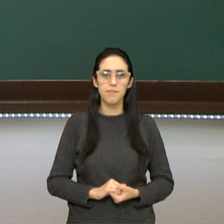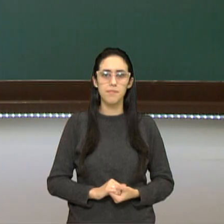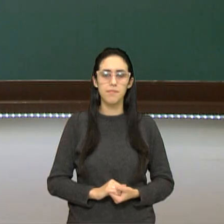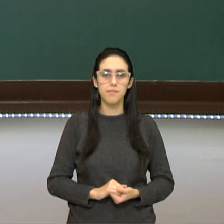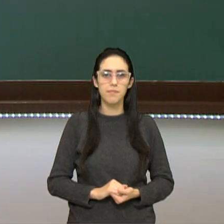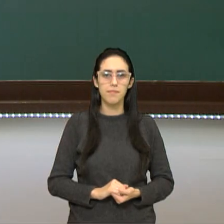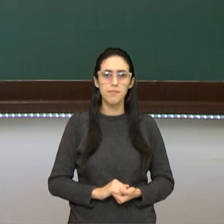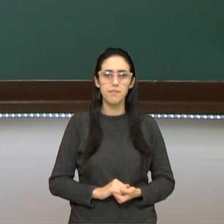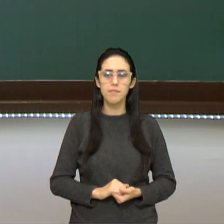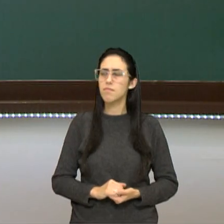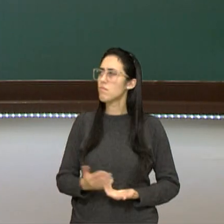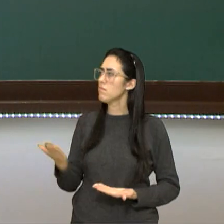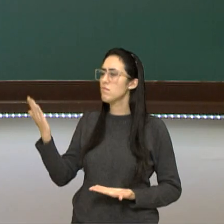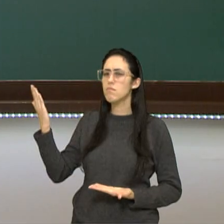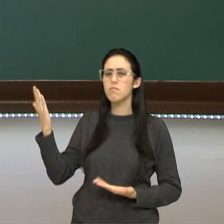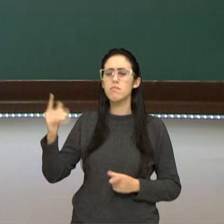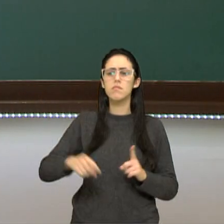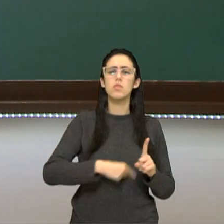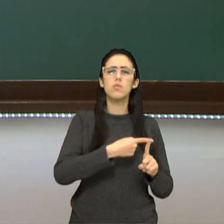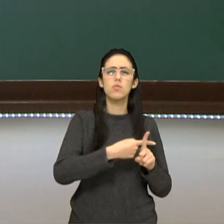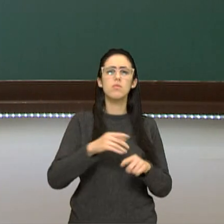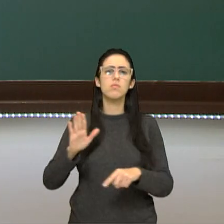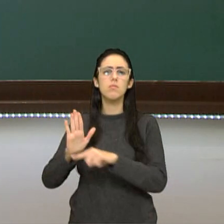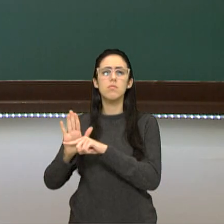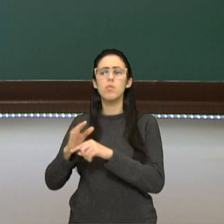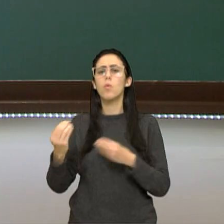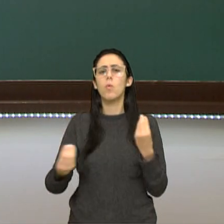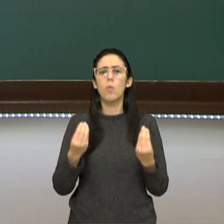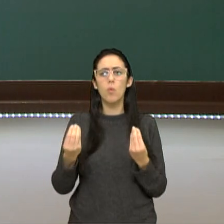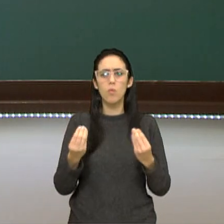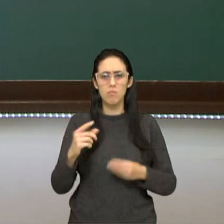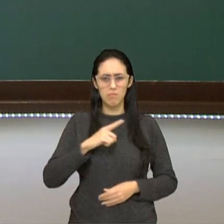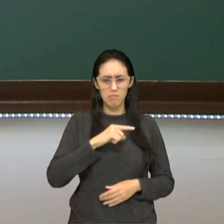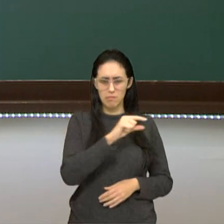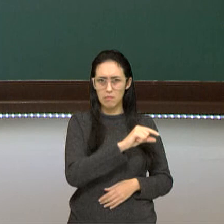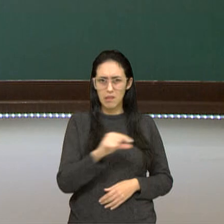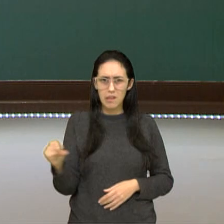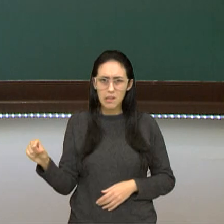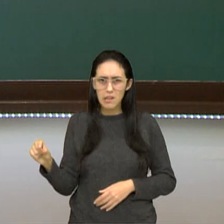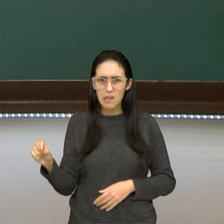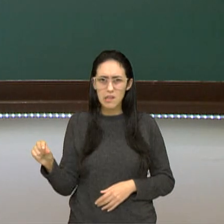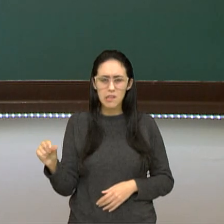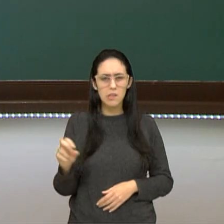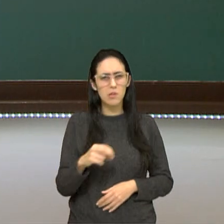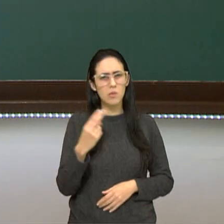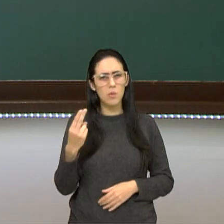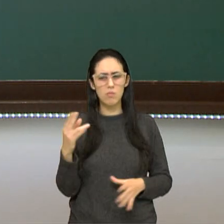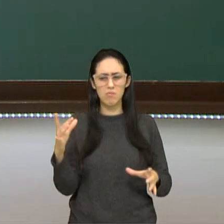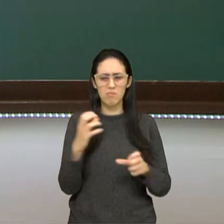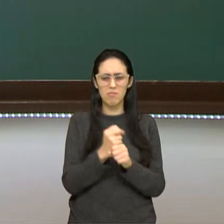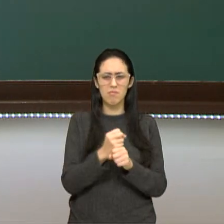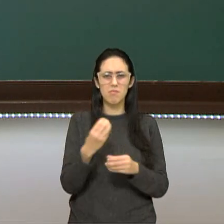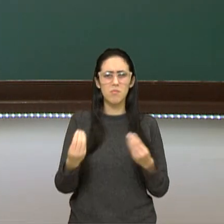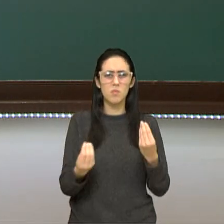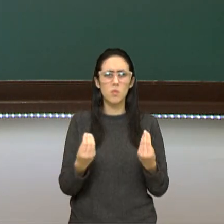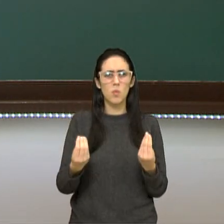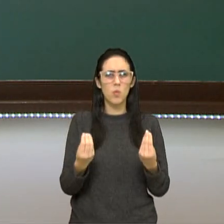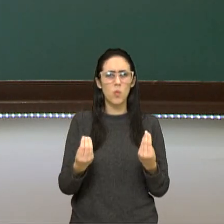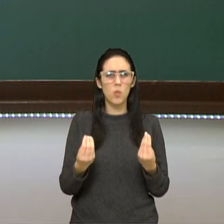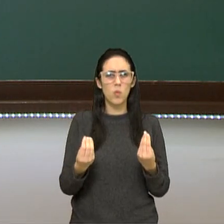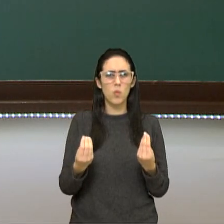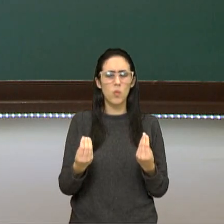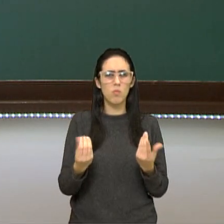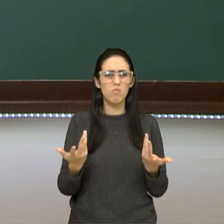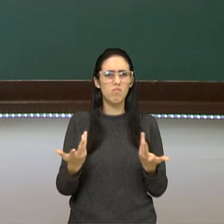E essa soma e essa subtração? A gente faz sempre na linha? Será que a gente pode armar uma continha, igual você costuma armar ali na